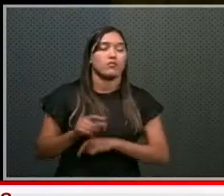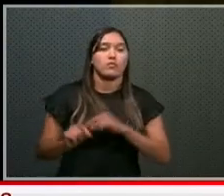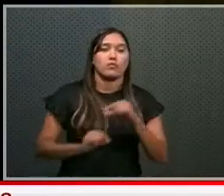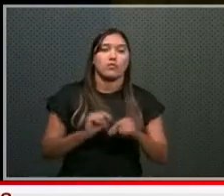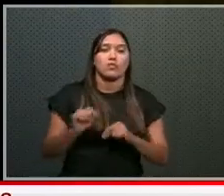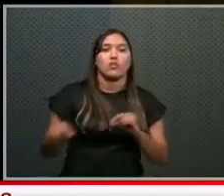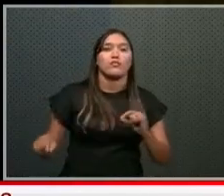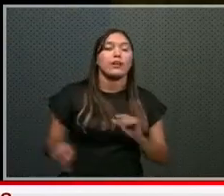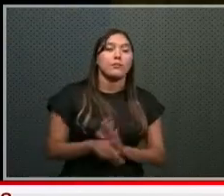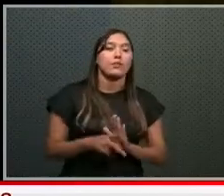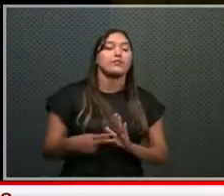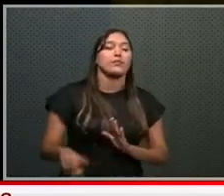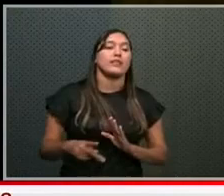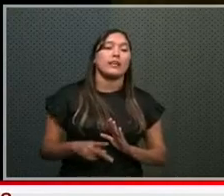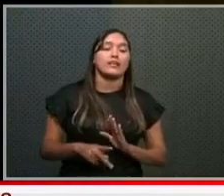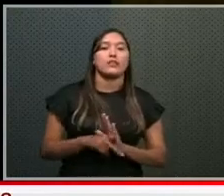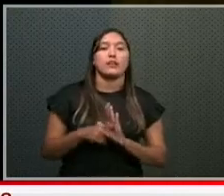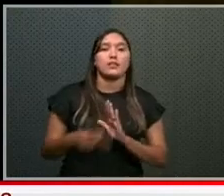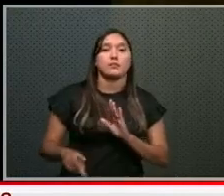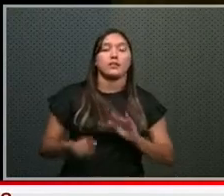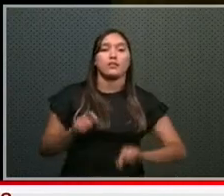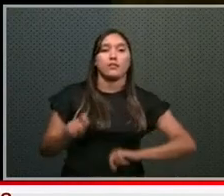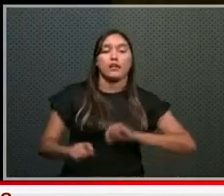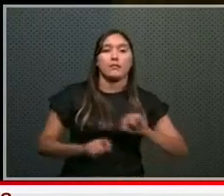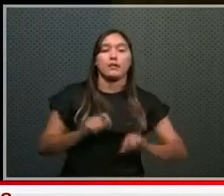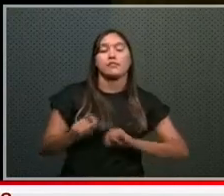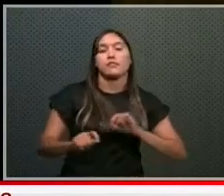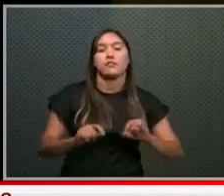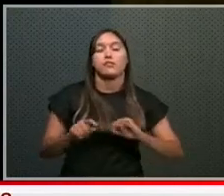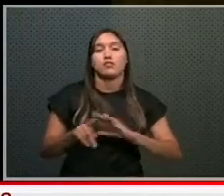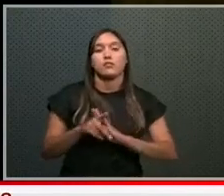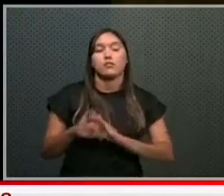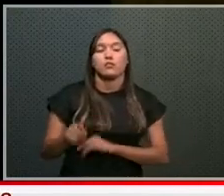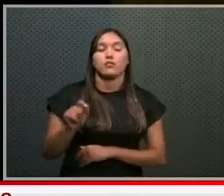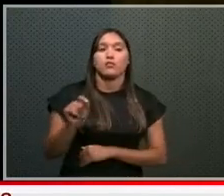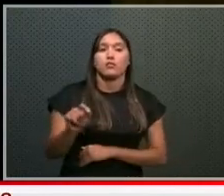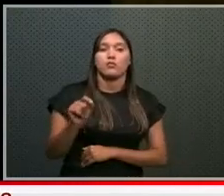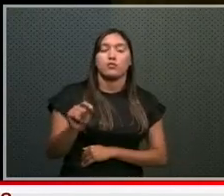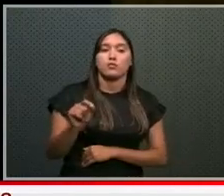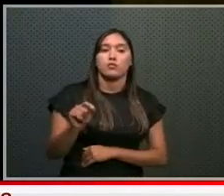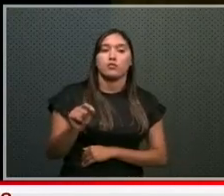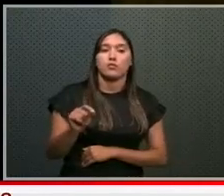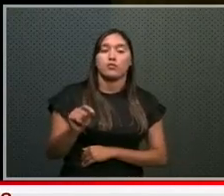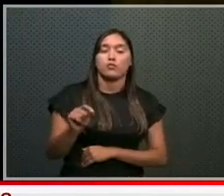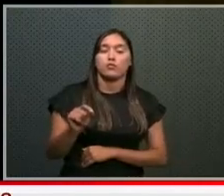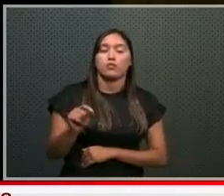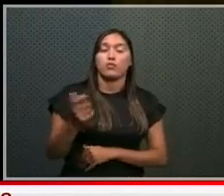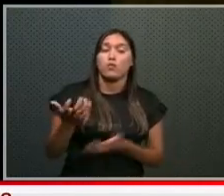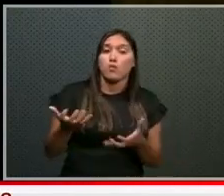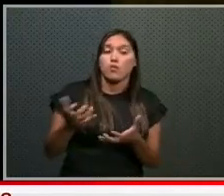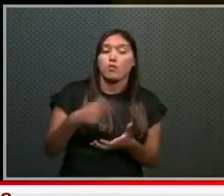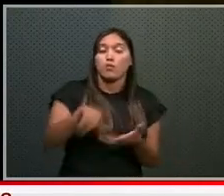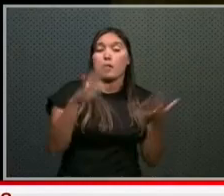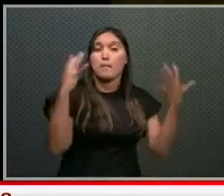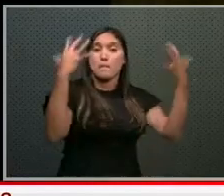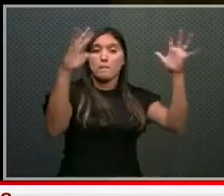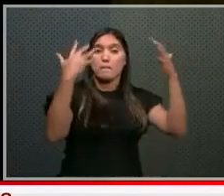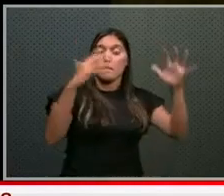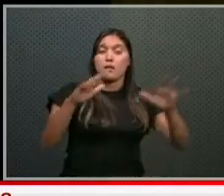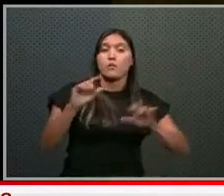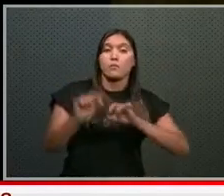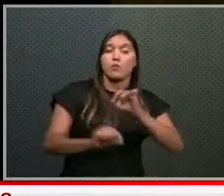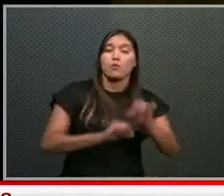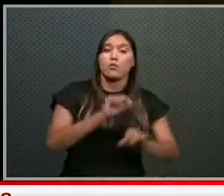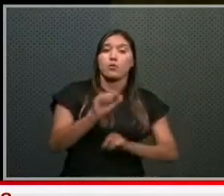mais próximo o agricultor familiar para poder fazer seus investimento quero aqui parabenizar a